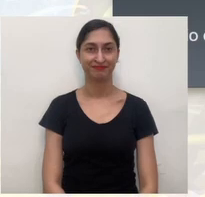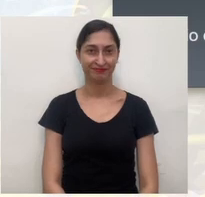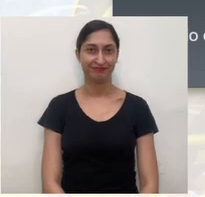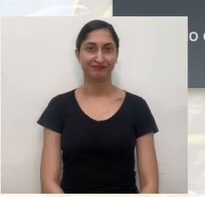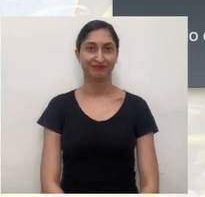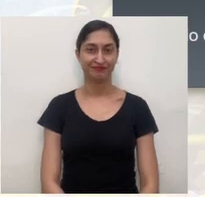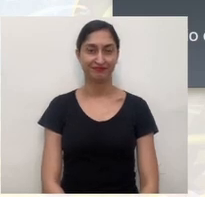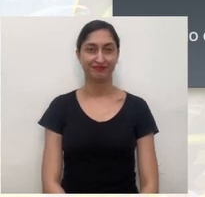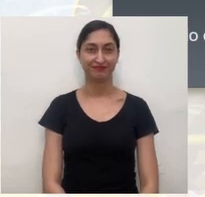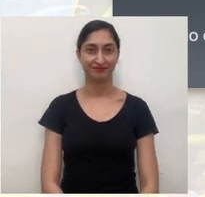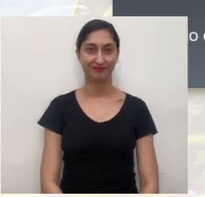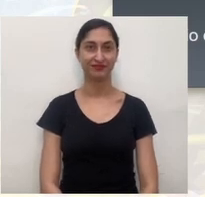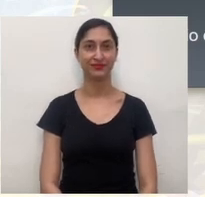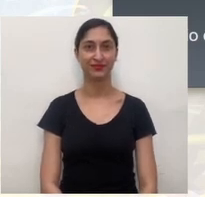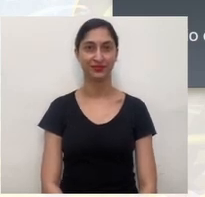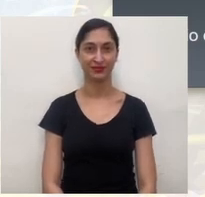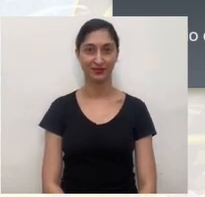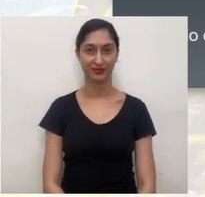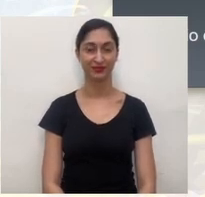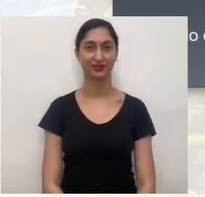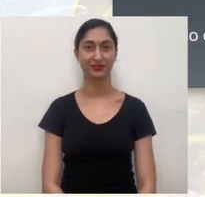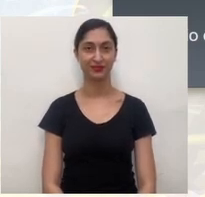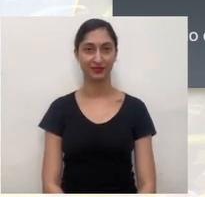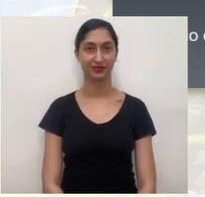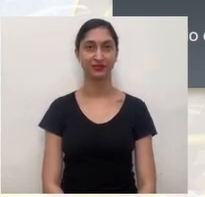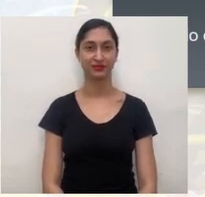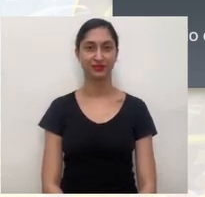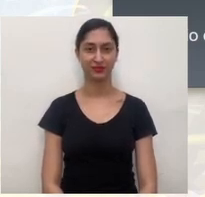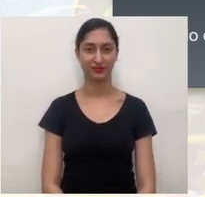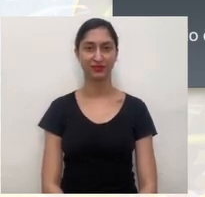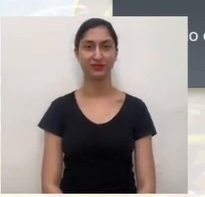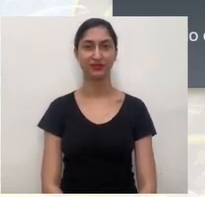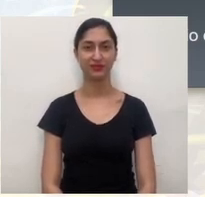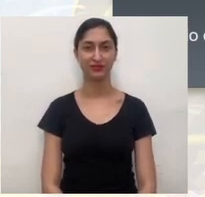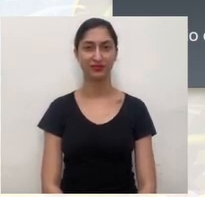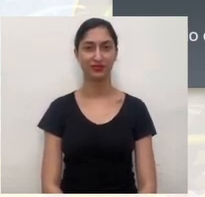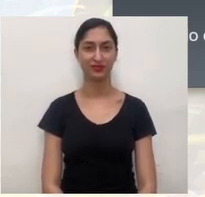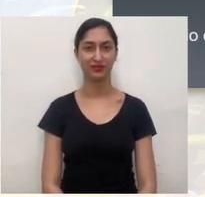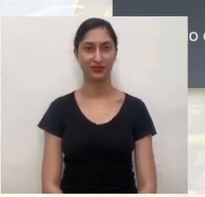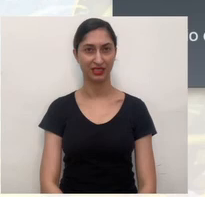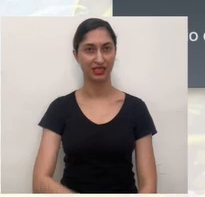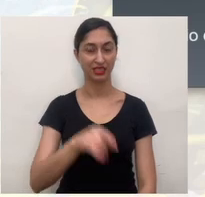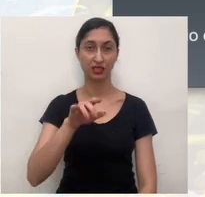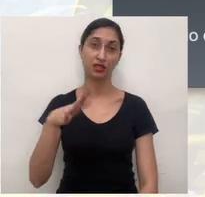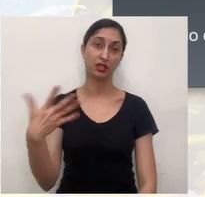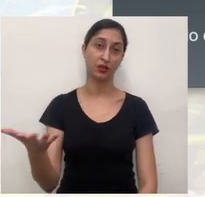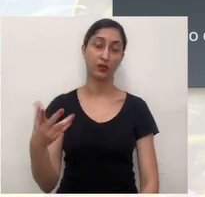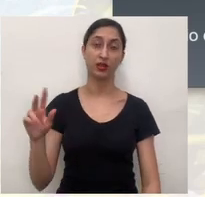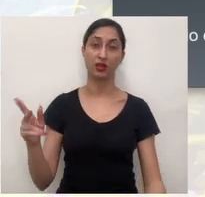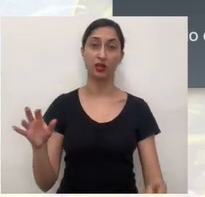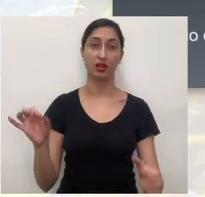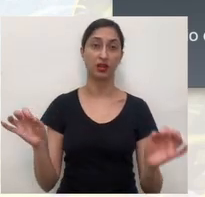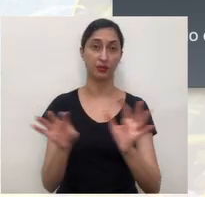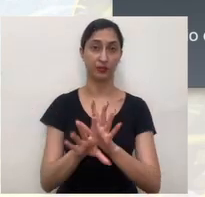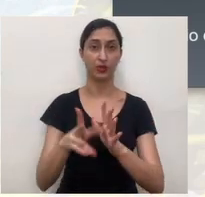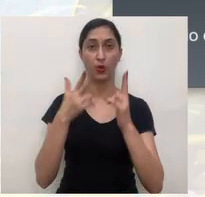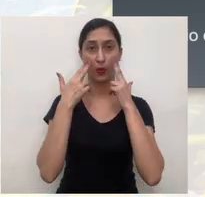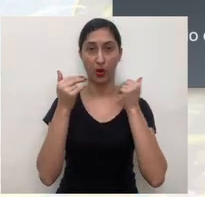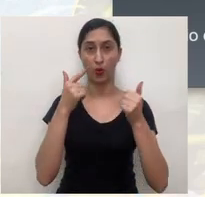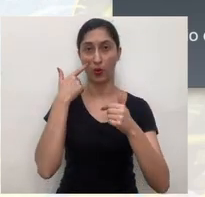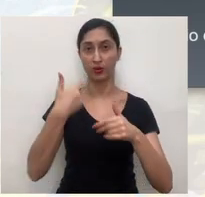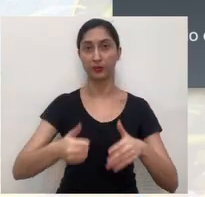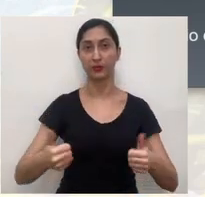segundo um arco que seria perpendicular, ele ia acabar normal a essa reta do